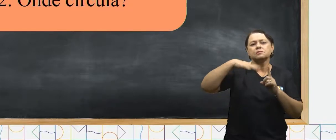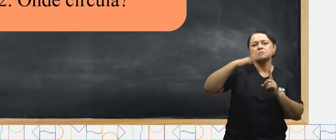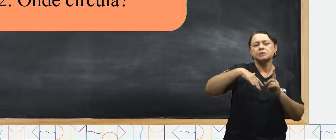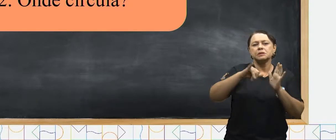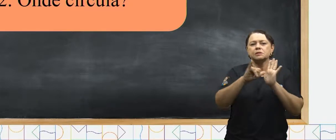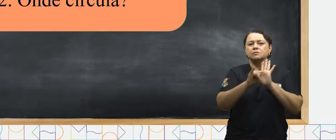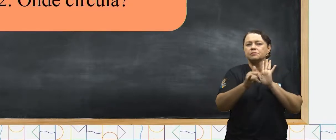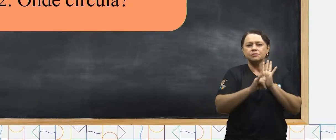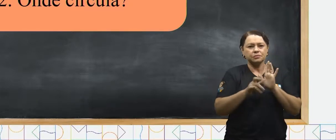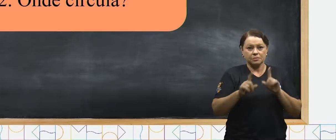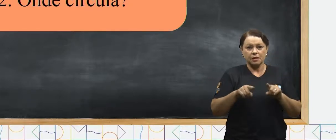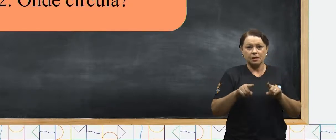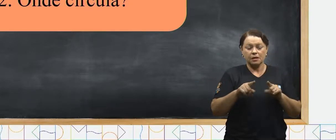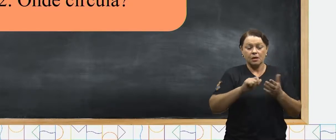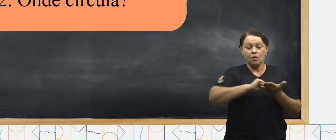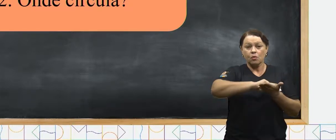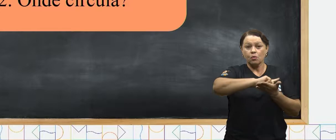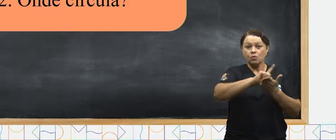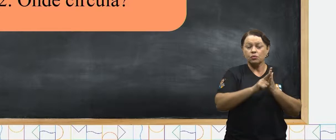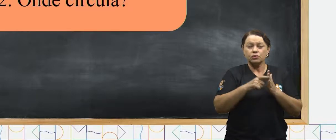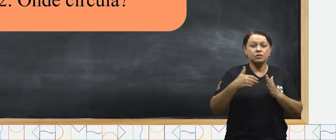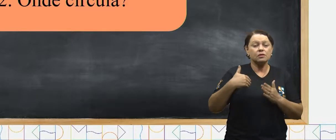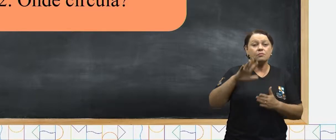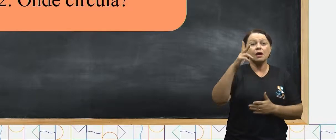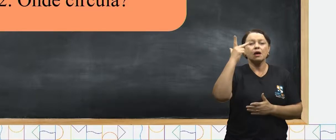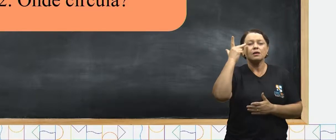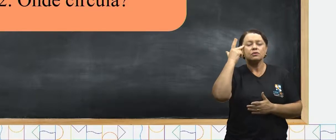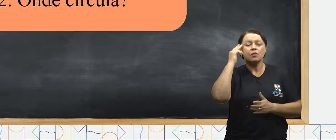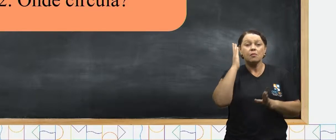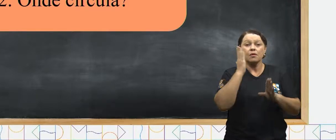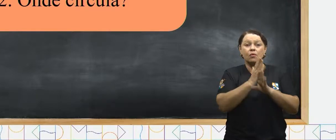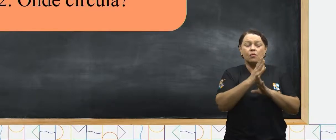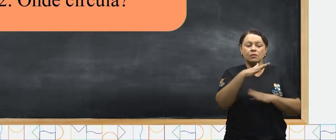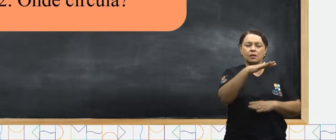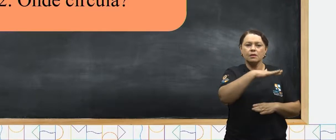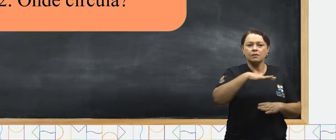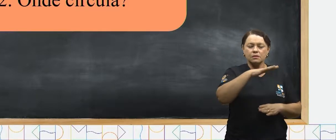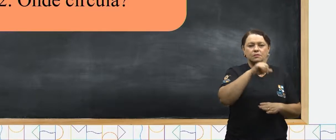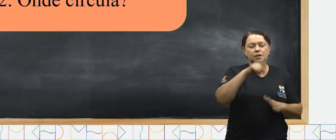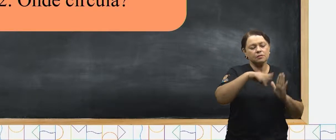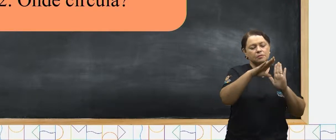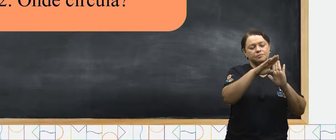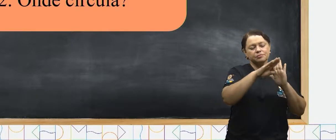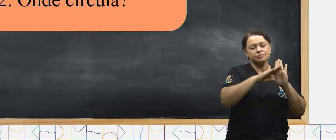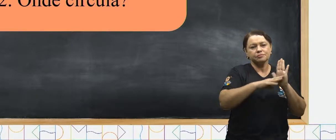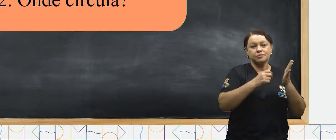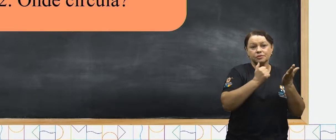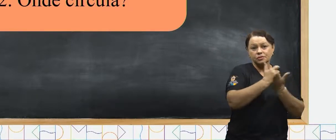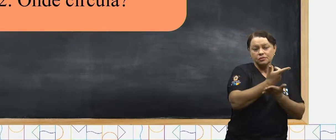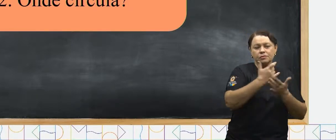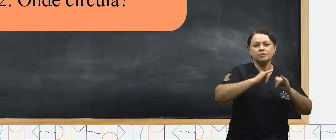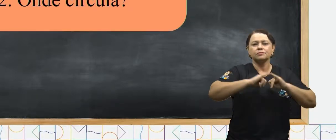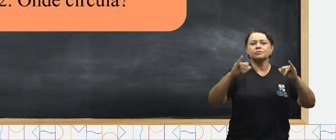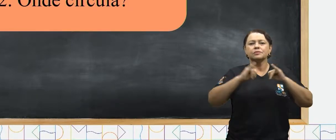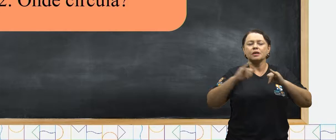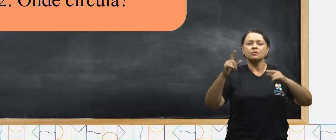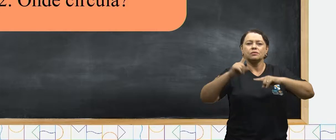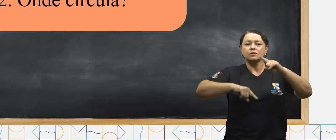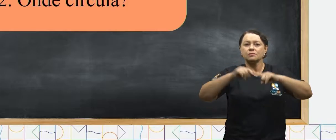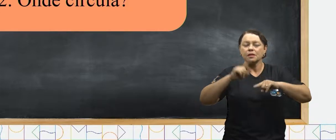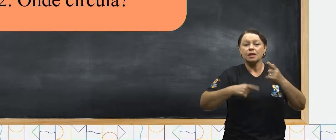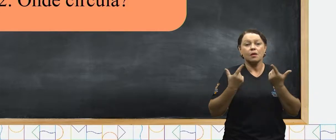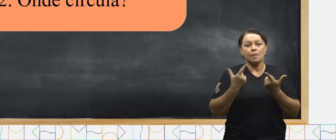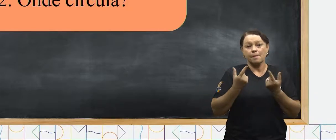gêneros mais comuns nesses espaços são listas de compras, anúncios de produtos,